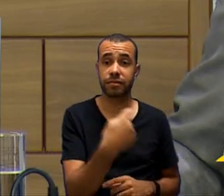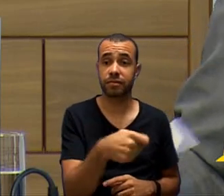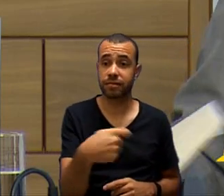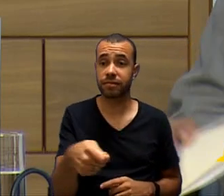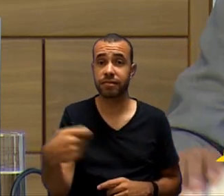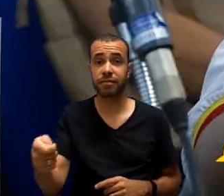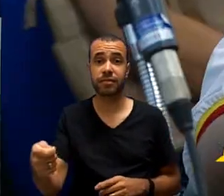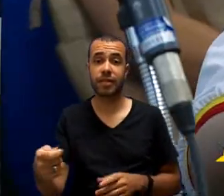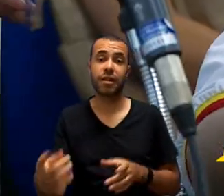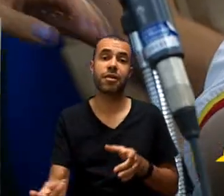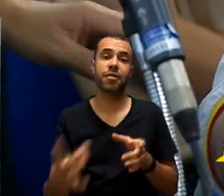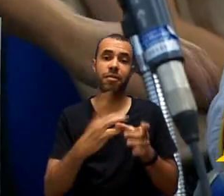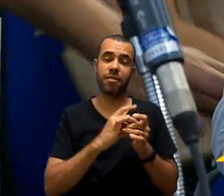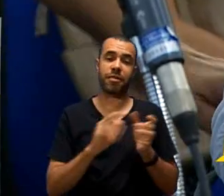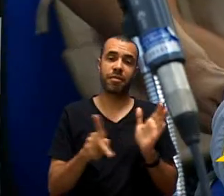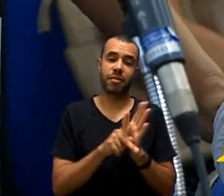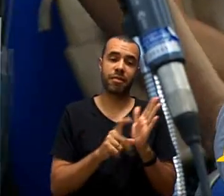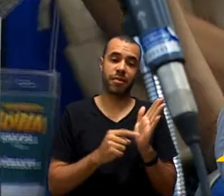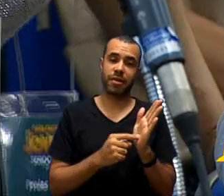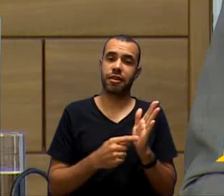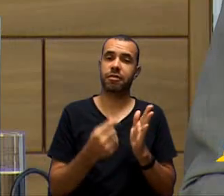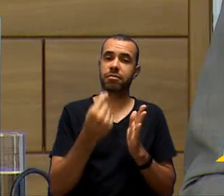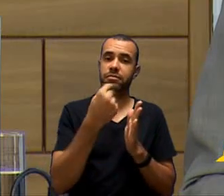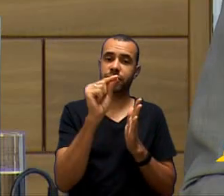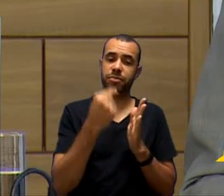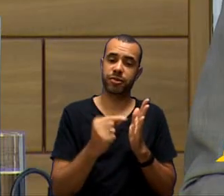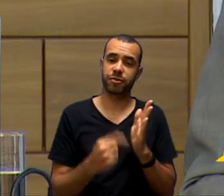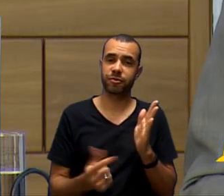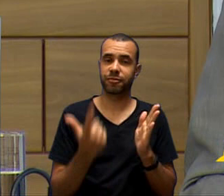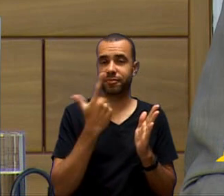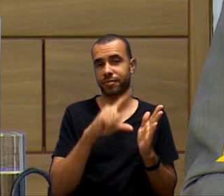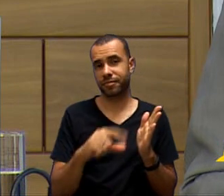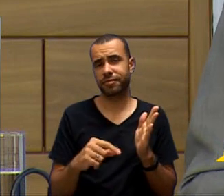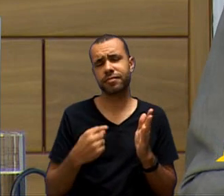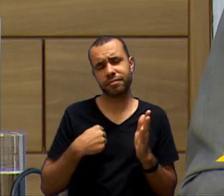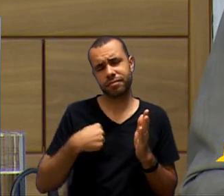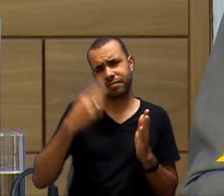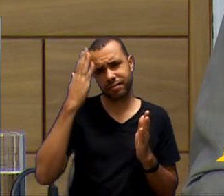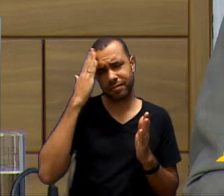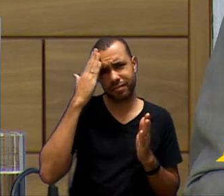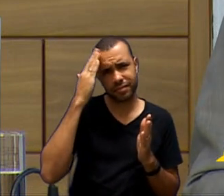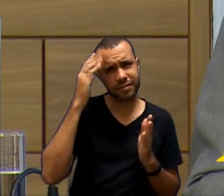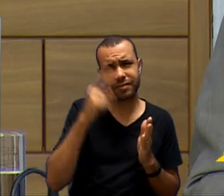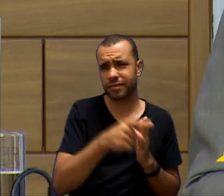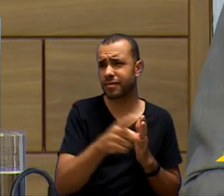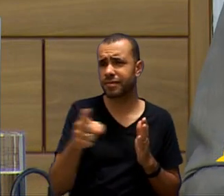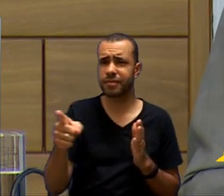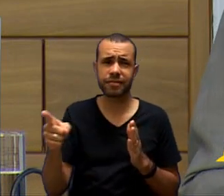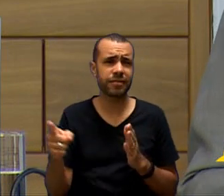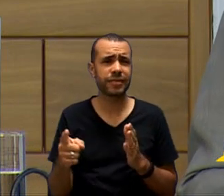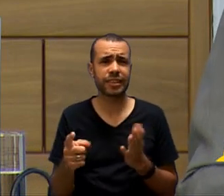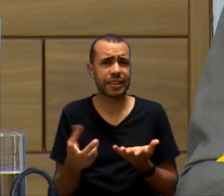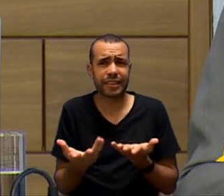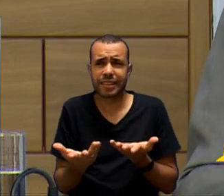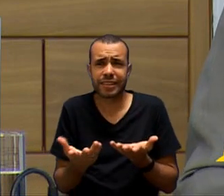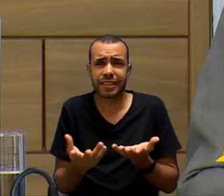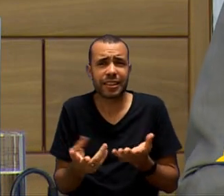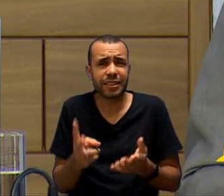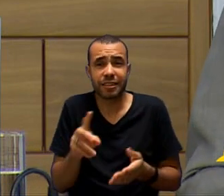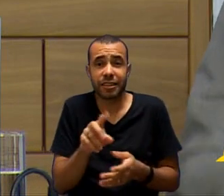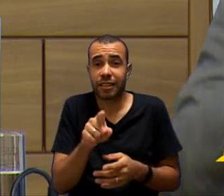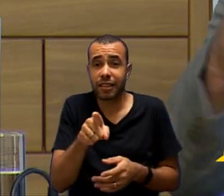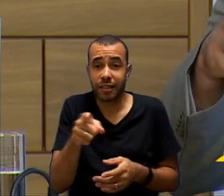tenho plena consciência que vocês têm que ter consciência que vocês fizeram história, um